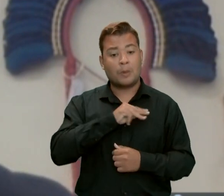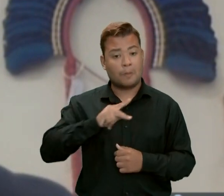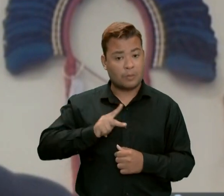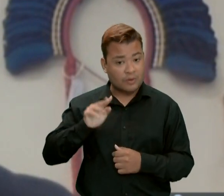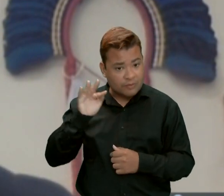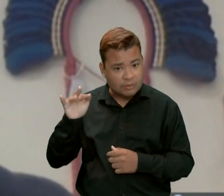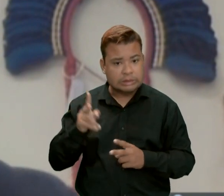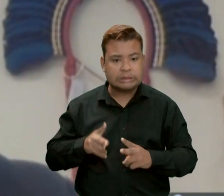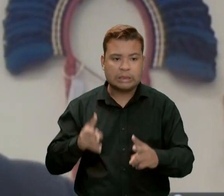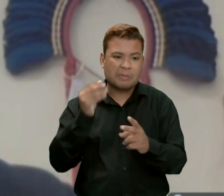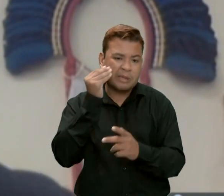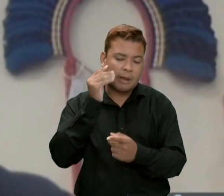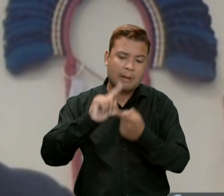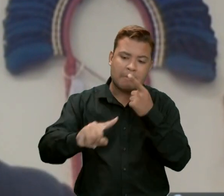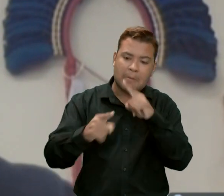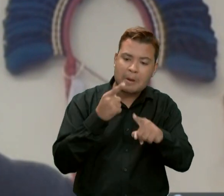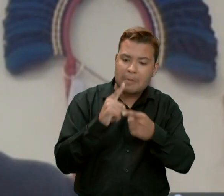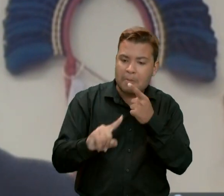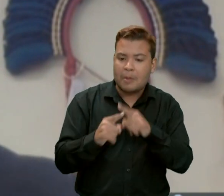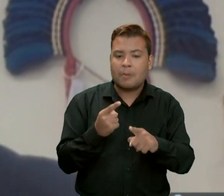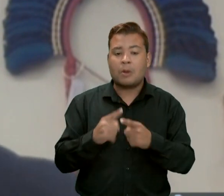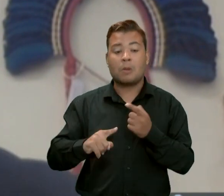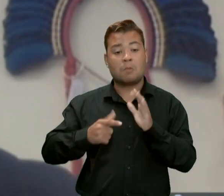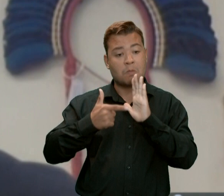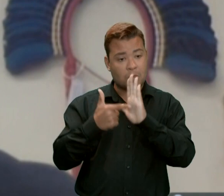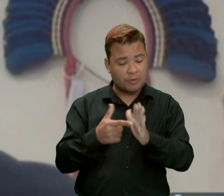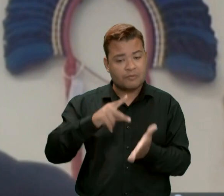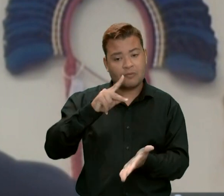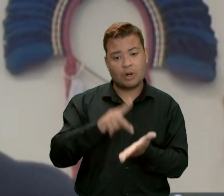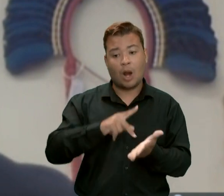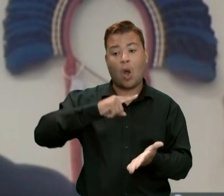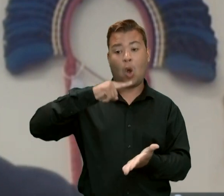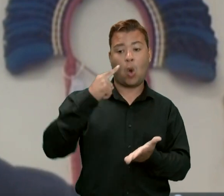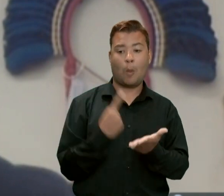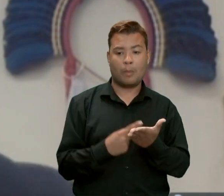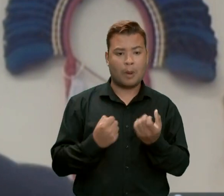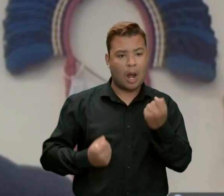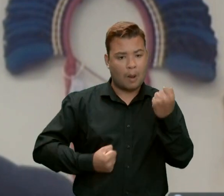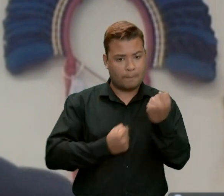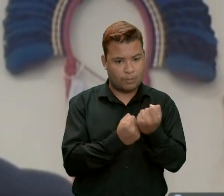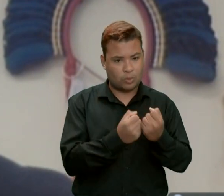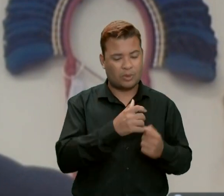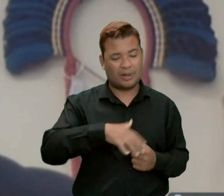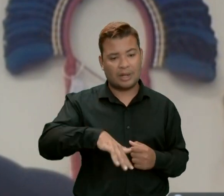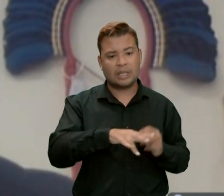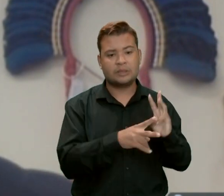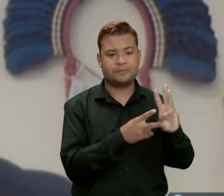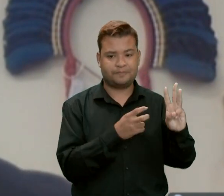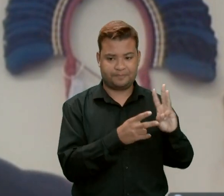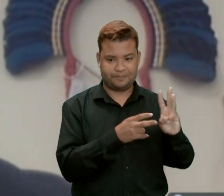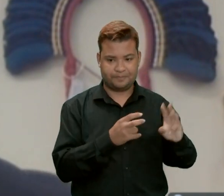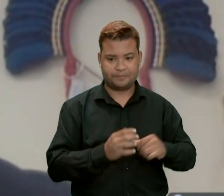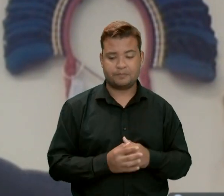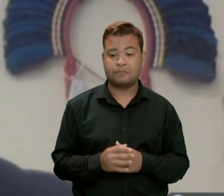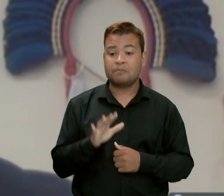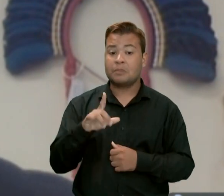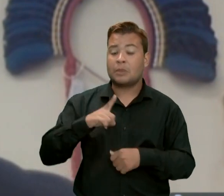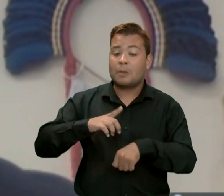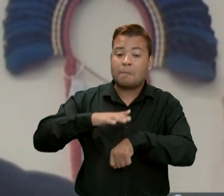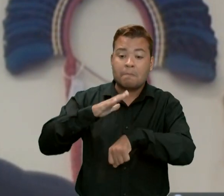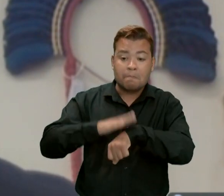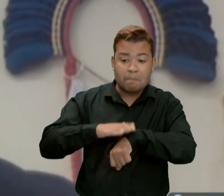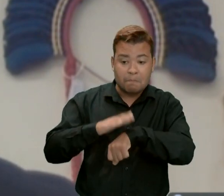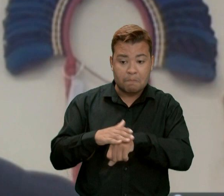vários rincões do país, reafirmar o seu compromisso com a questão indígena, mas em um momento político,